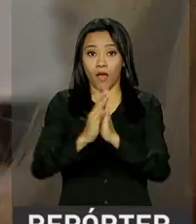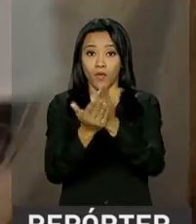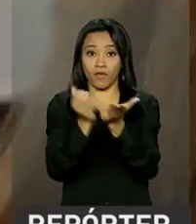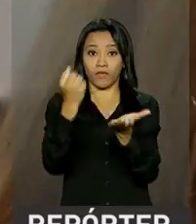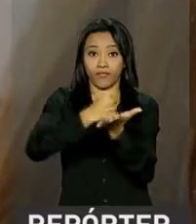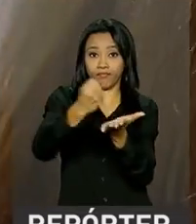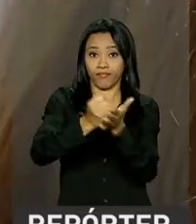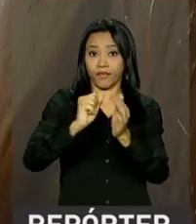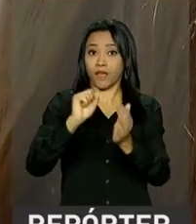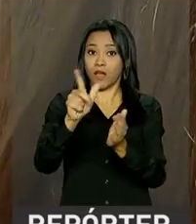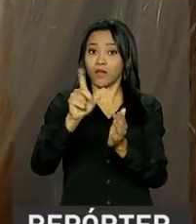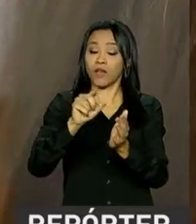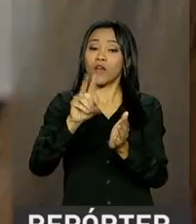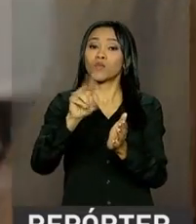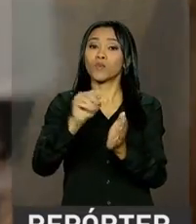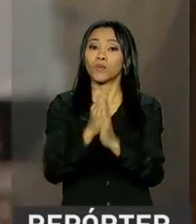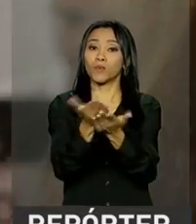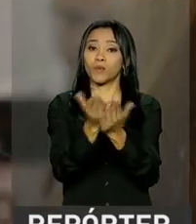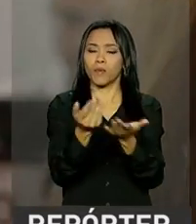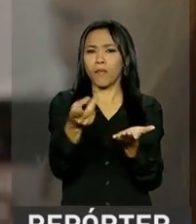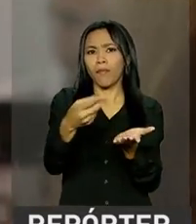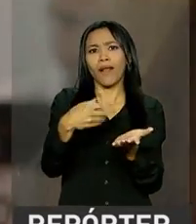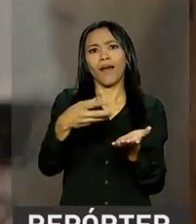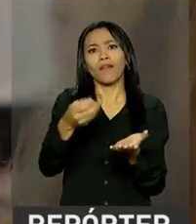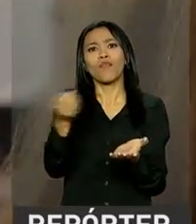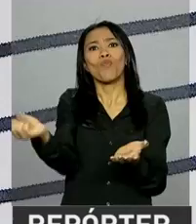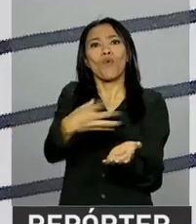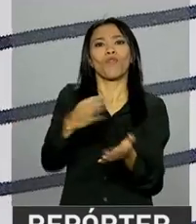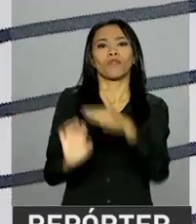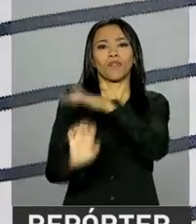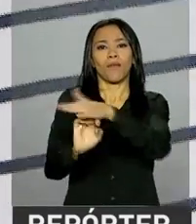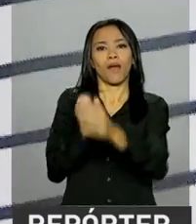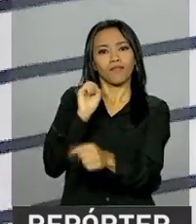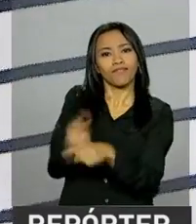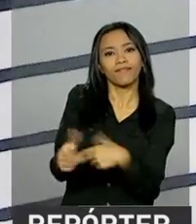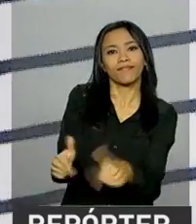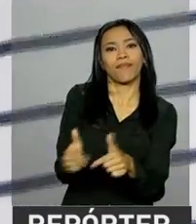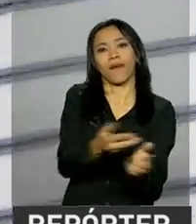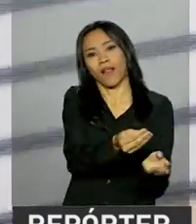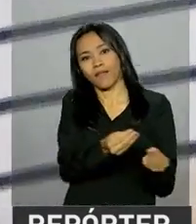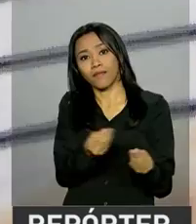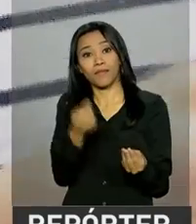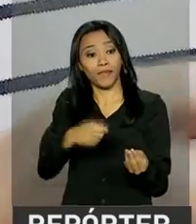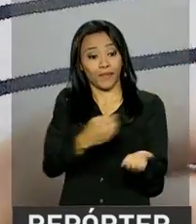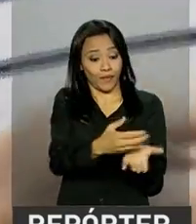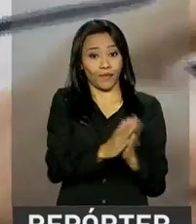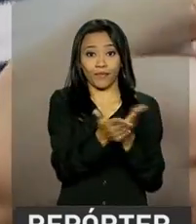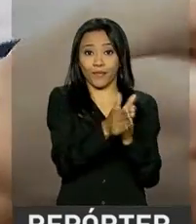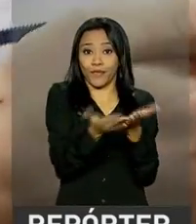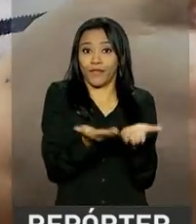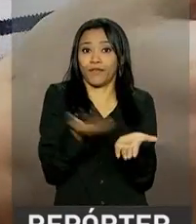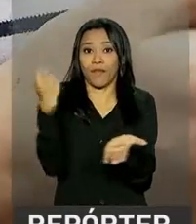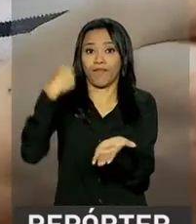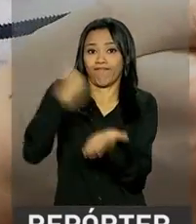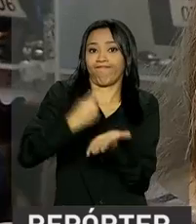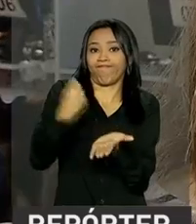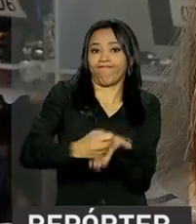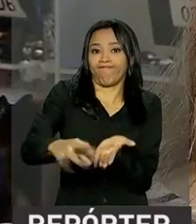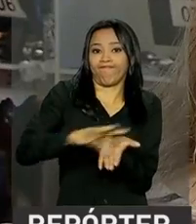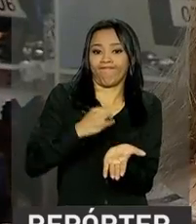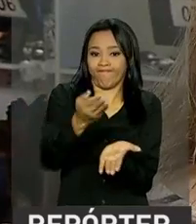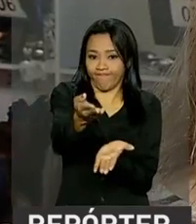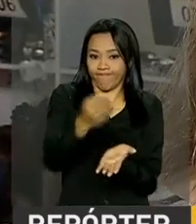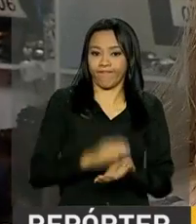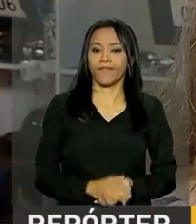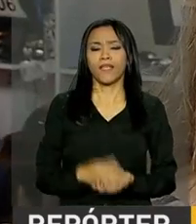precisou do documento para um novo emprego que começa a semana que vem e aprova o sistema eletrônico para a emissão da carteira além